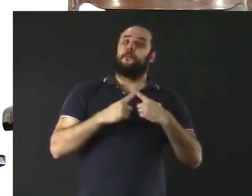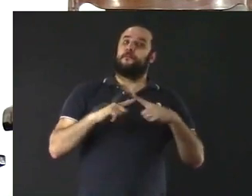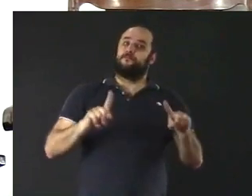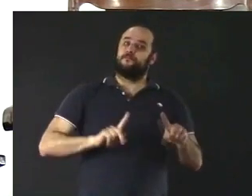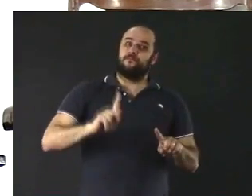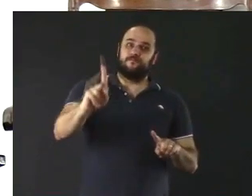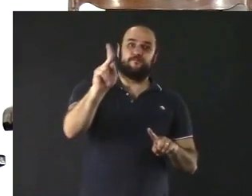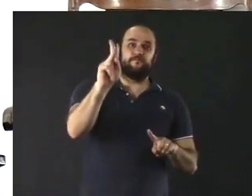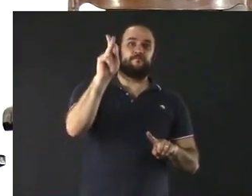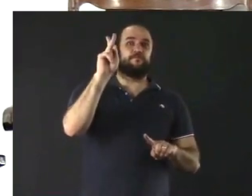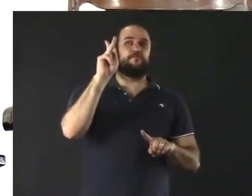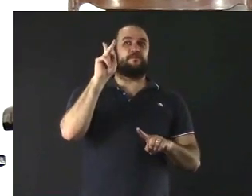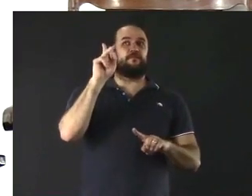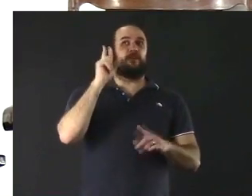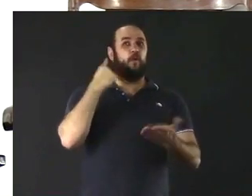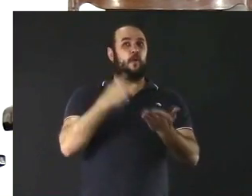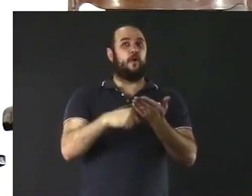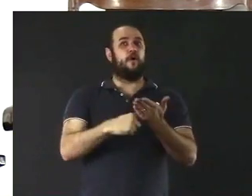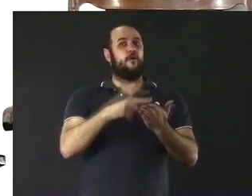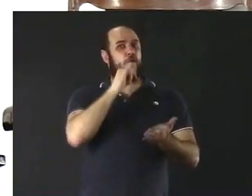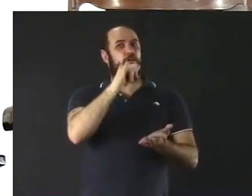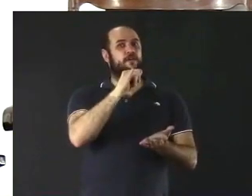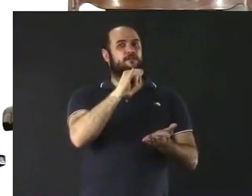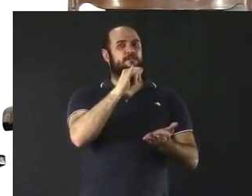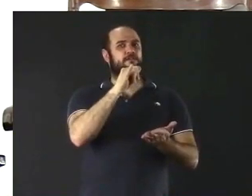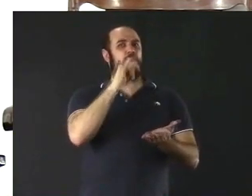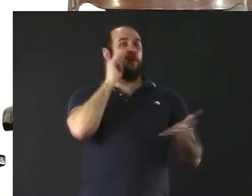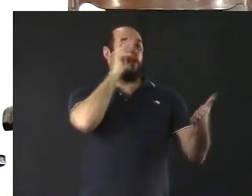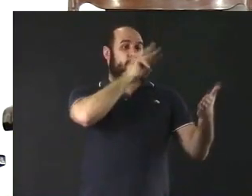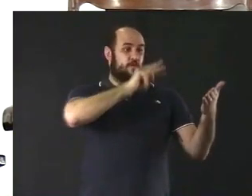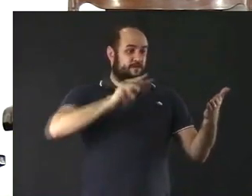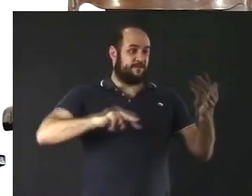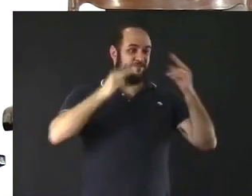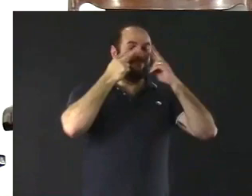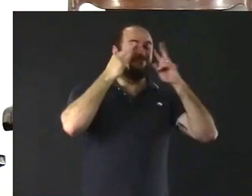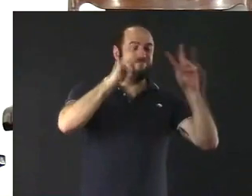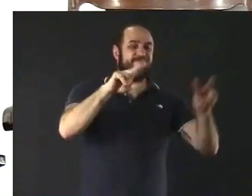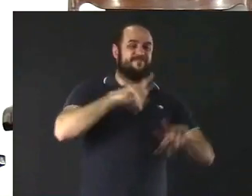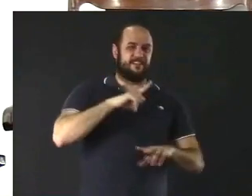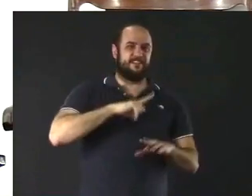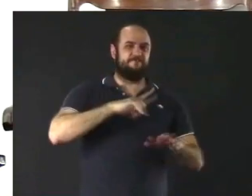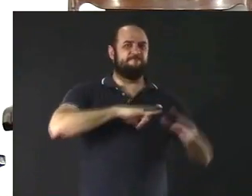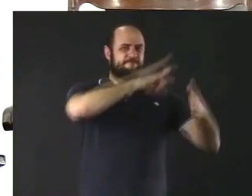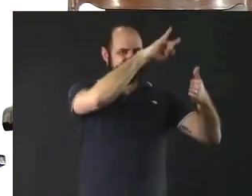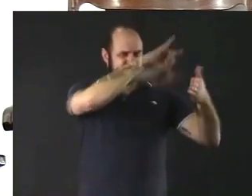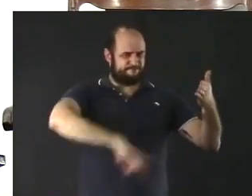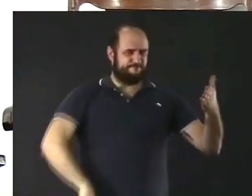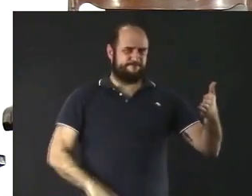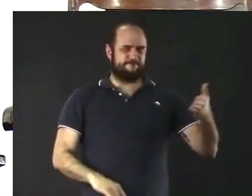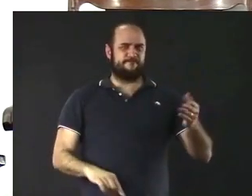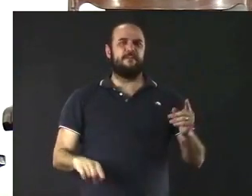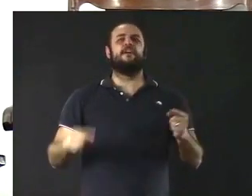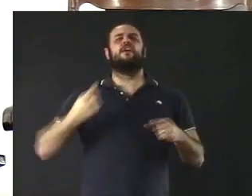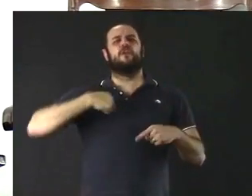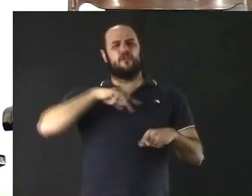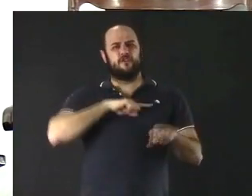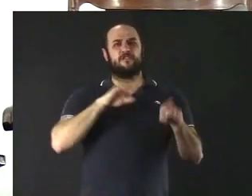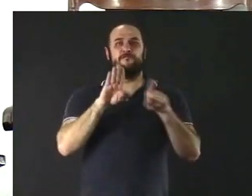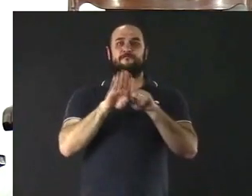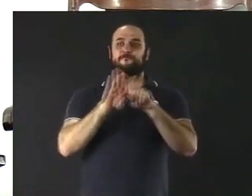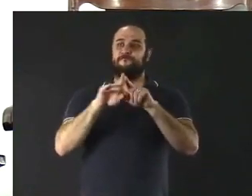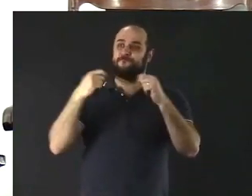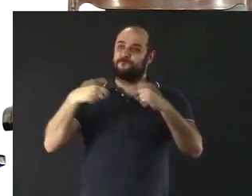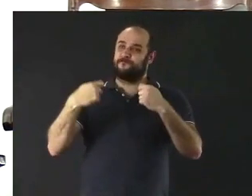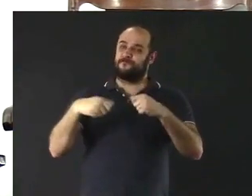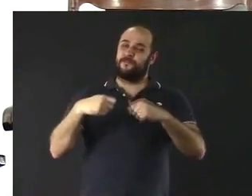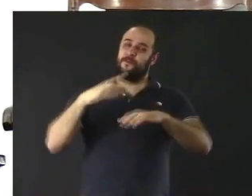um alerta, que além de nós olharmos para essas grandes testemunhas, nós temos que fazer algo a mais.